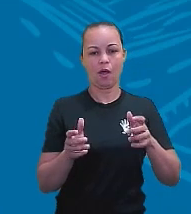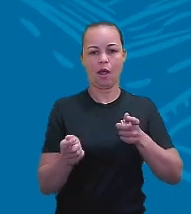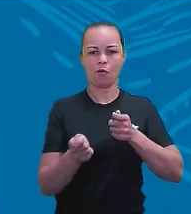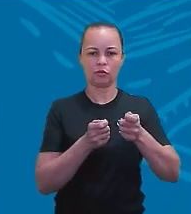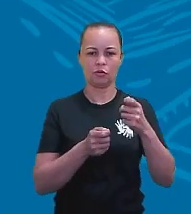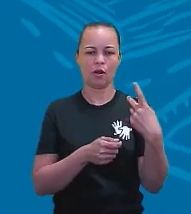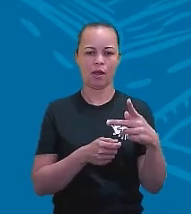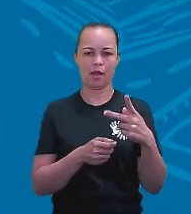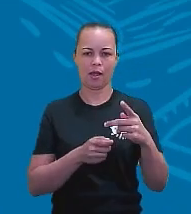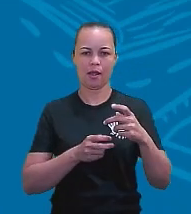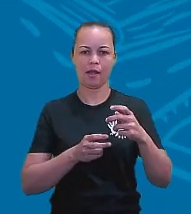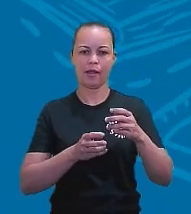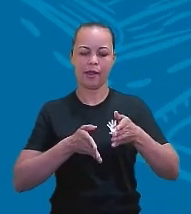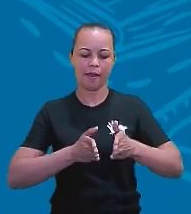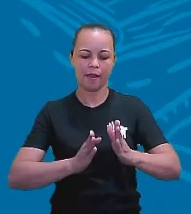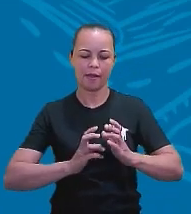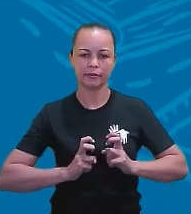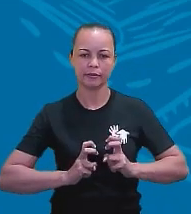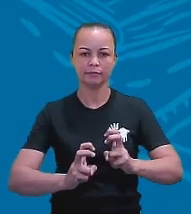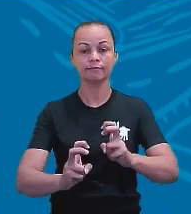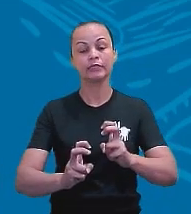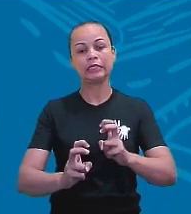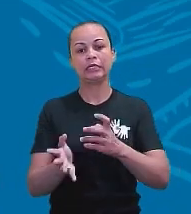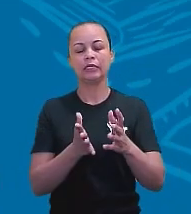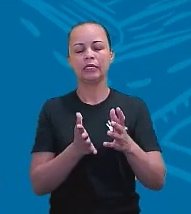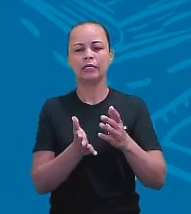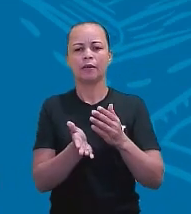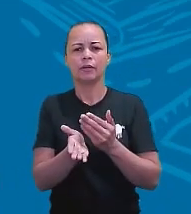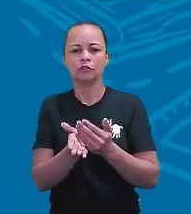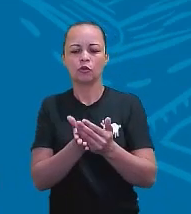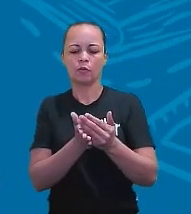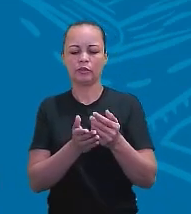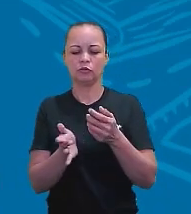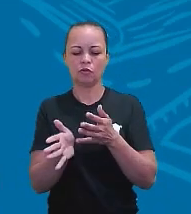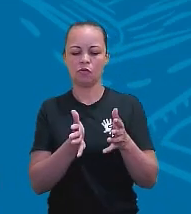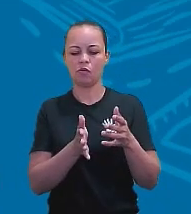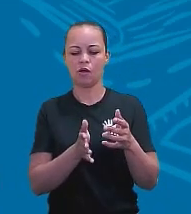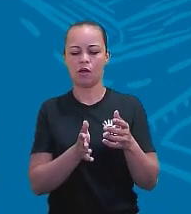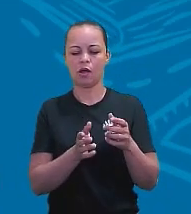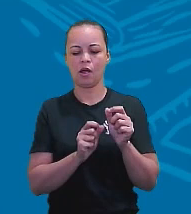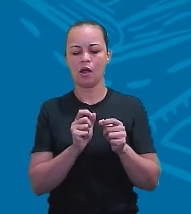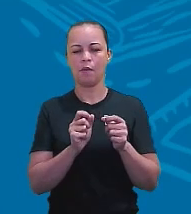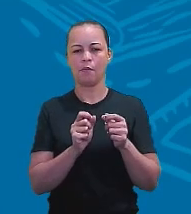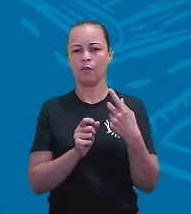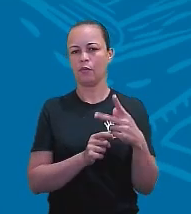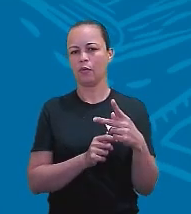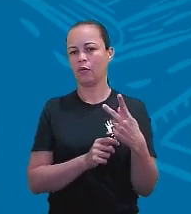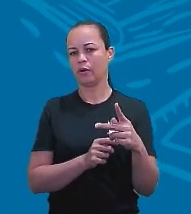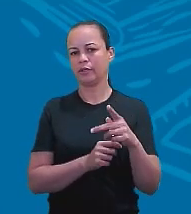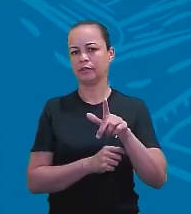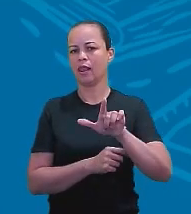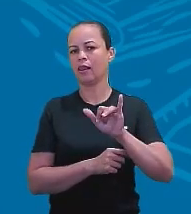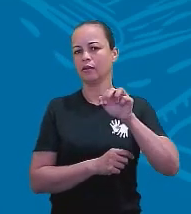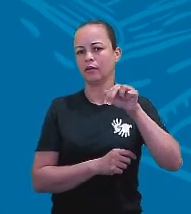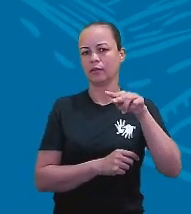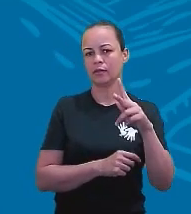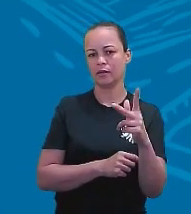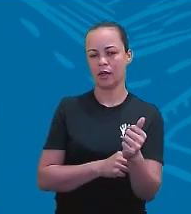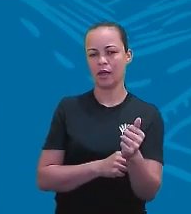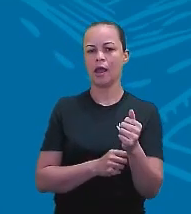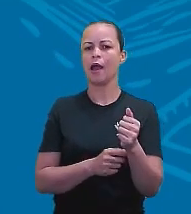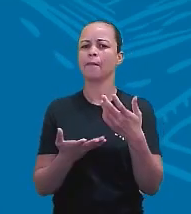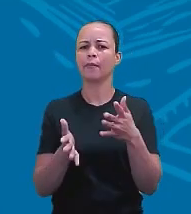linha, tá? E passou a ser operada por essa linha aí só também a partir